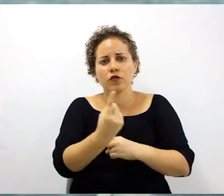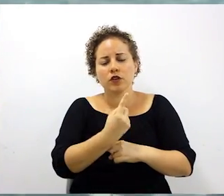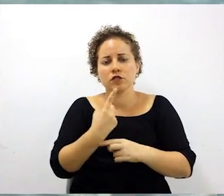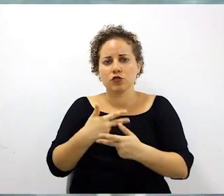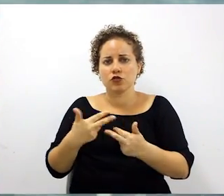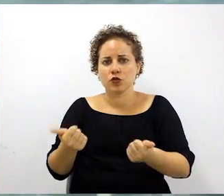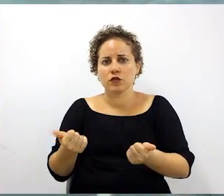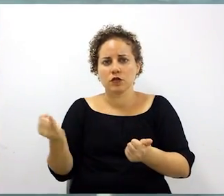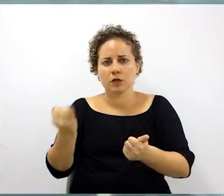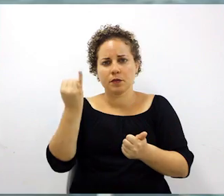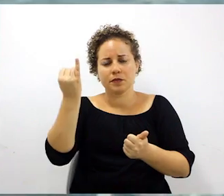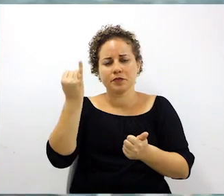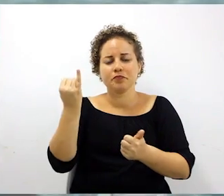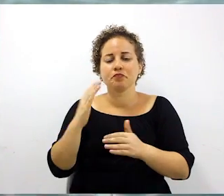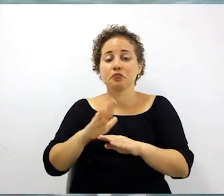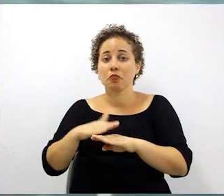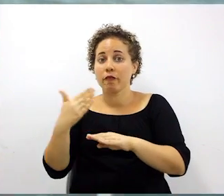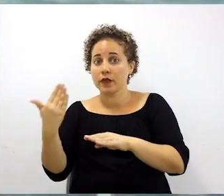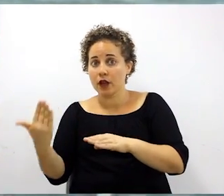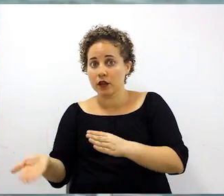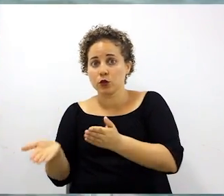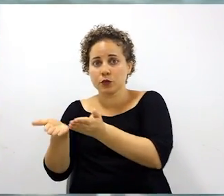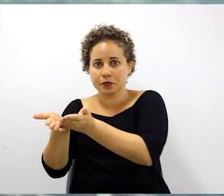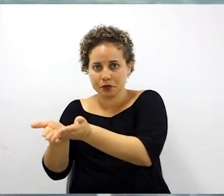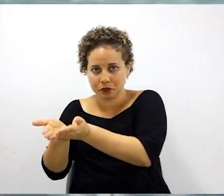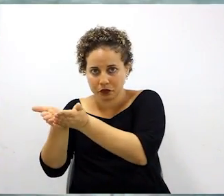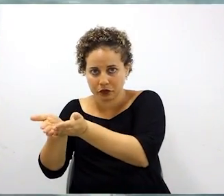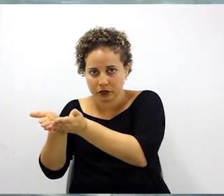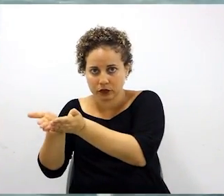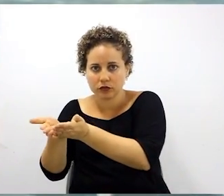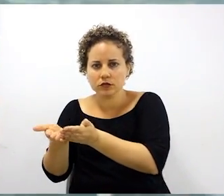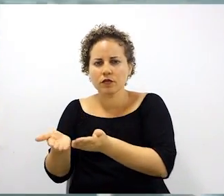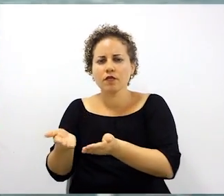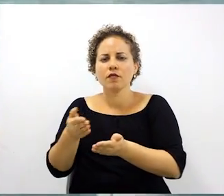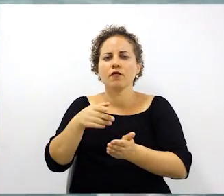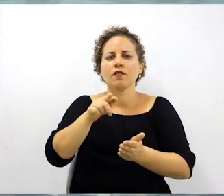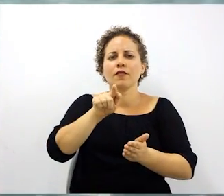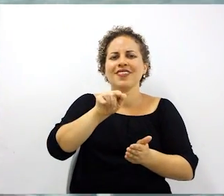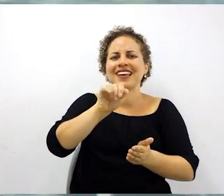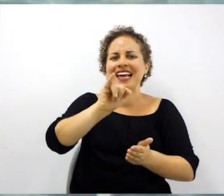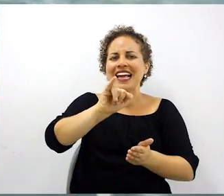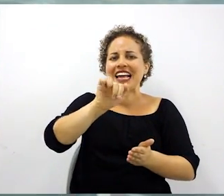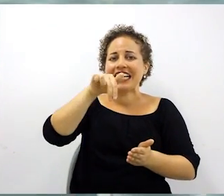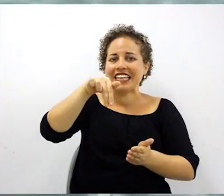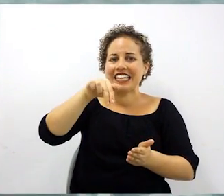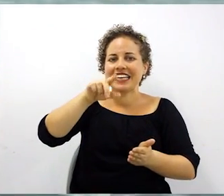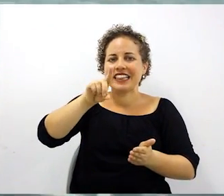essas questões. Saindo da embarcação, você vai ver vários guindastes.